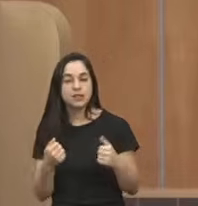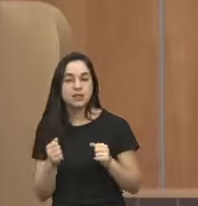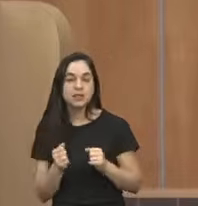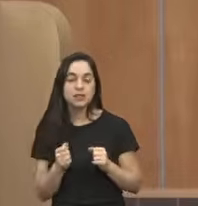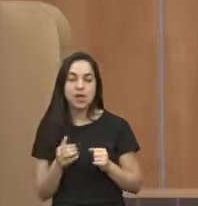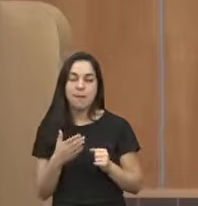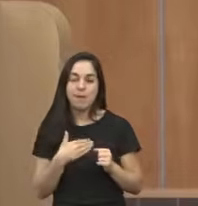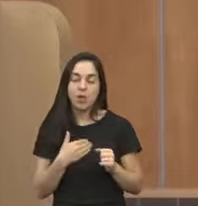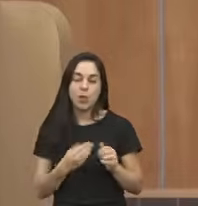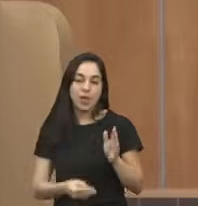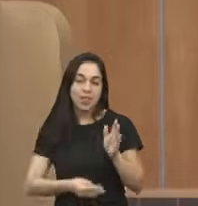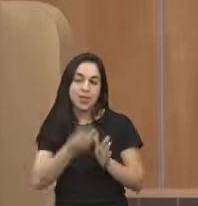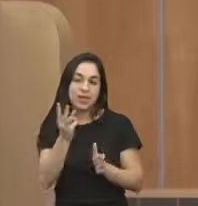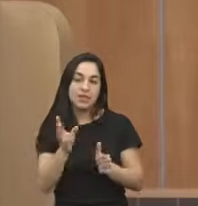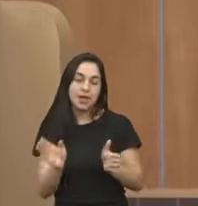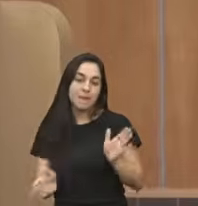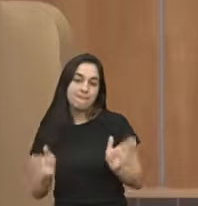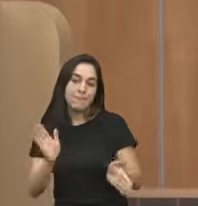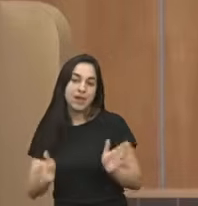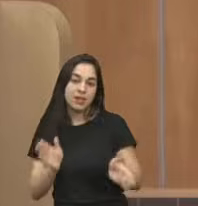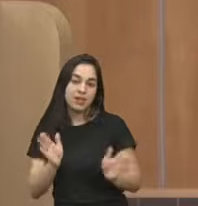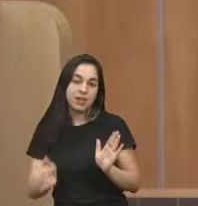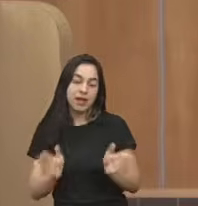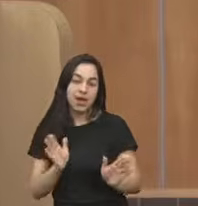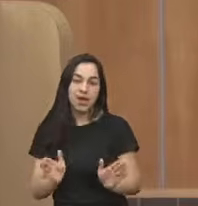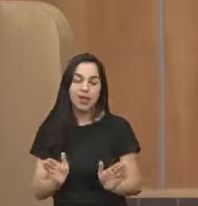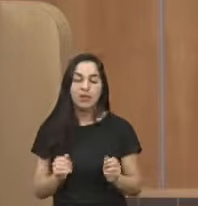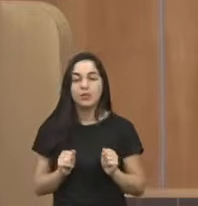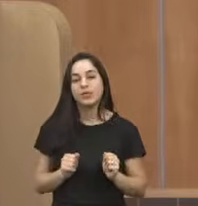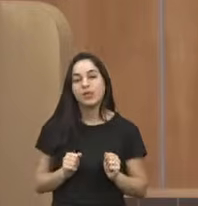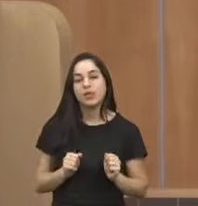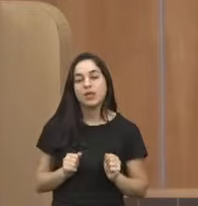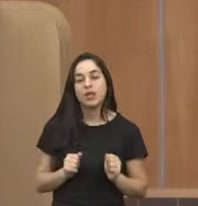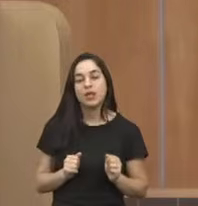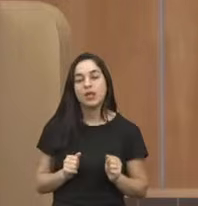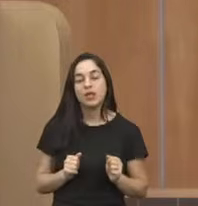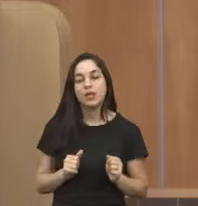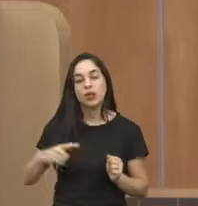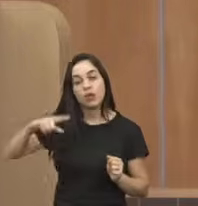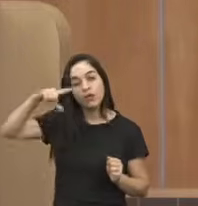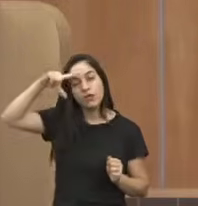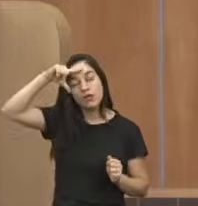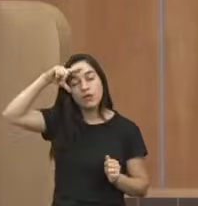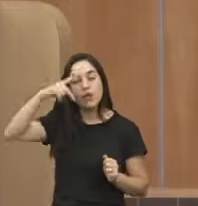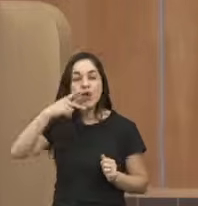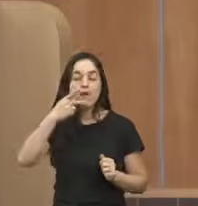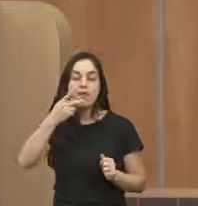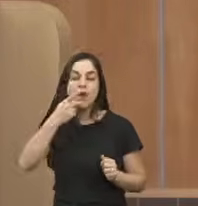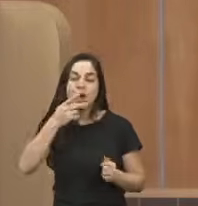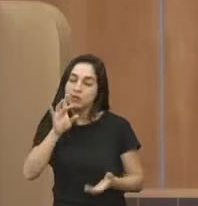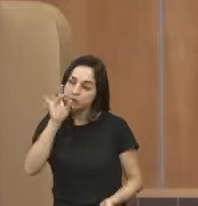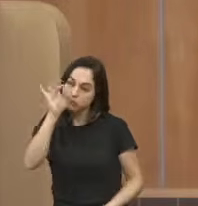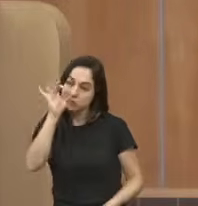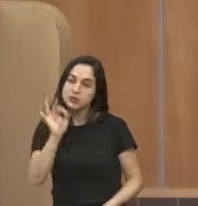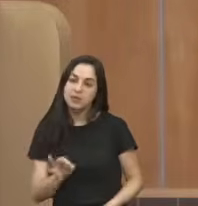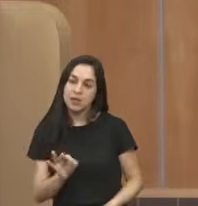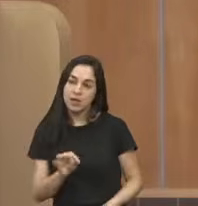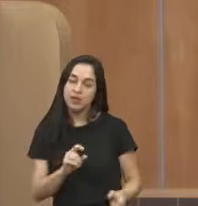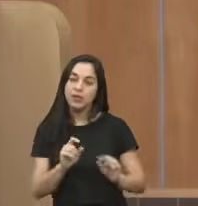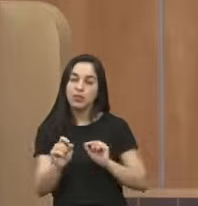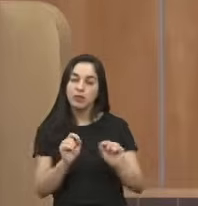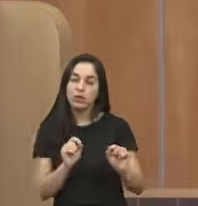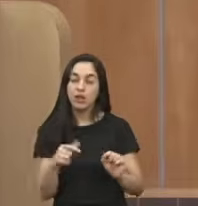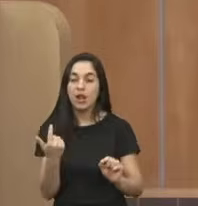3º mandato. E foi muito bem pontuado aqui pelo vereador Luiz Flávio, que nós